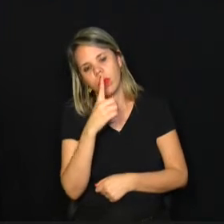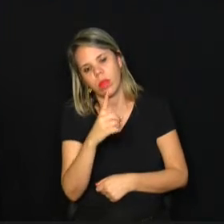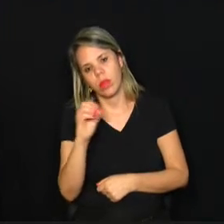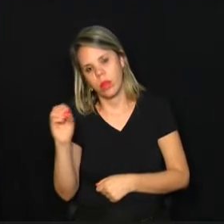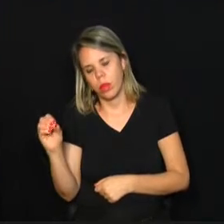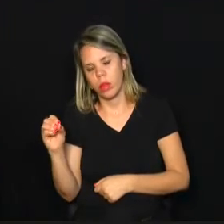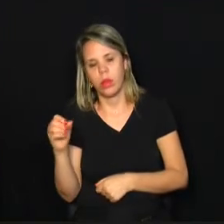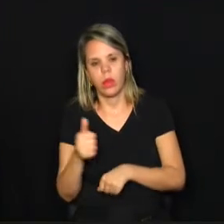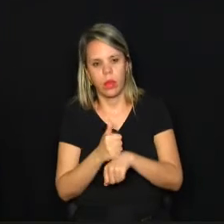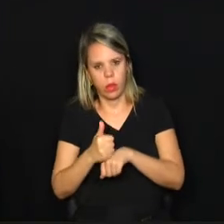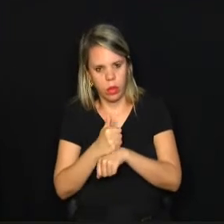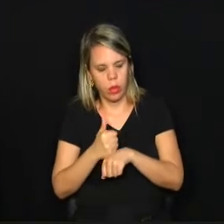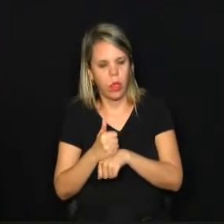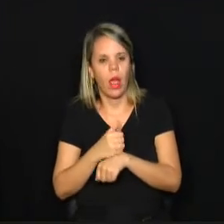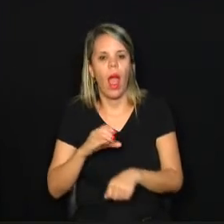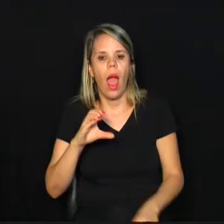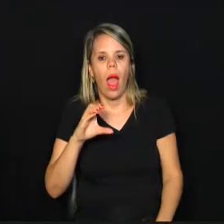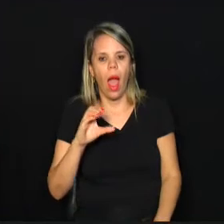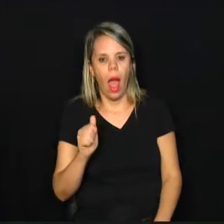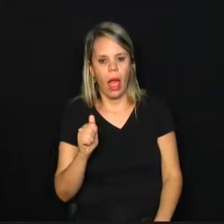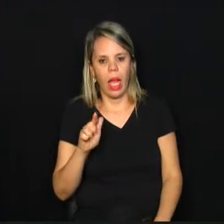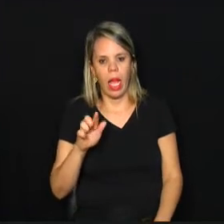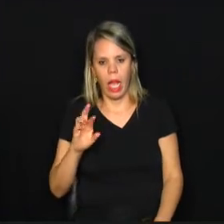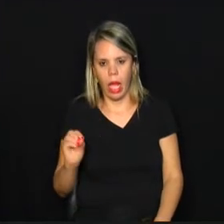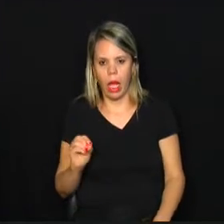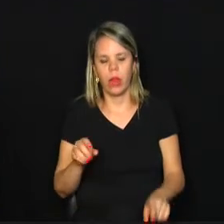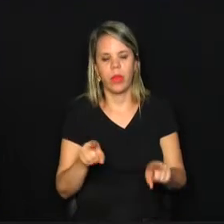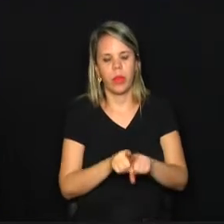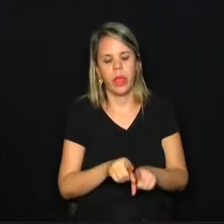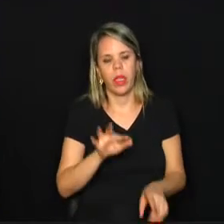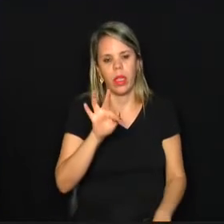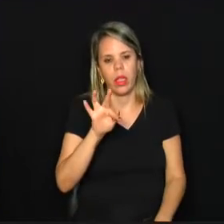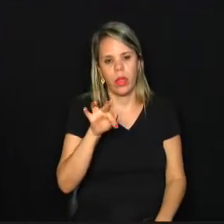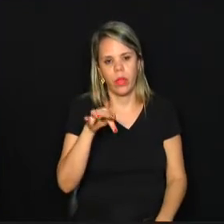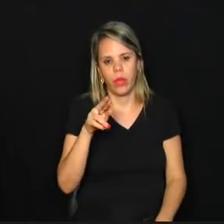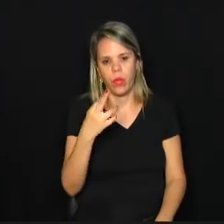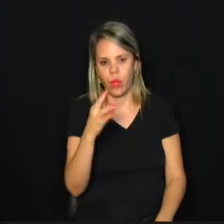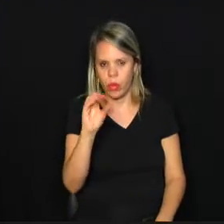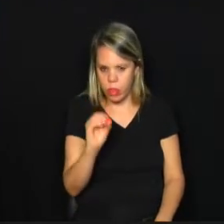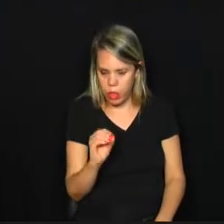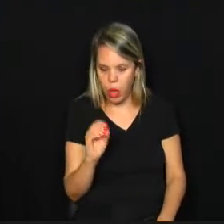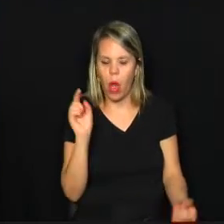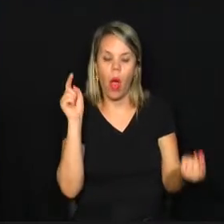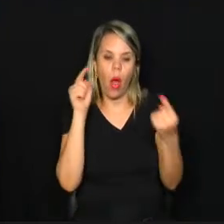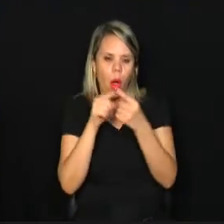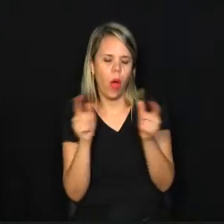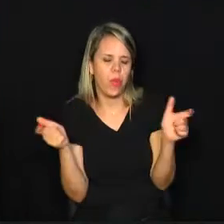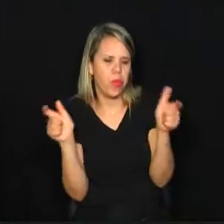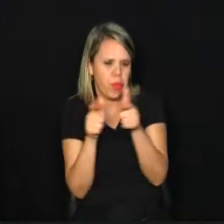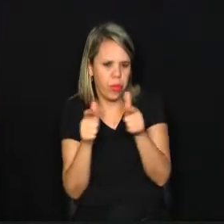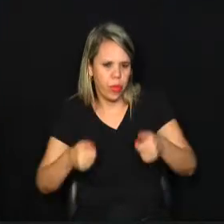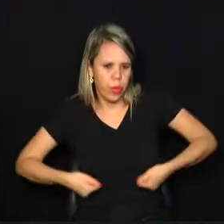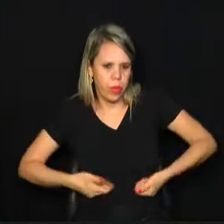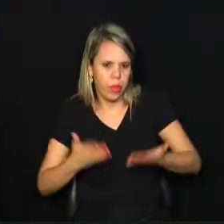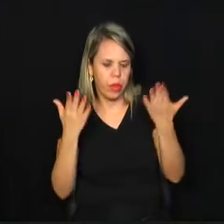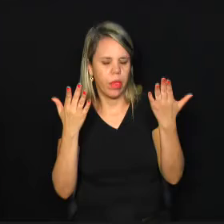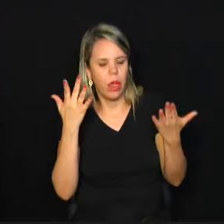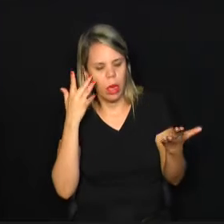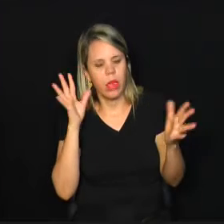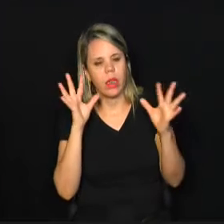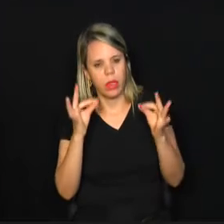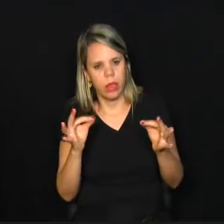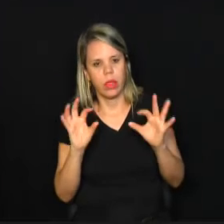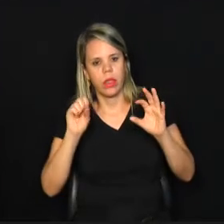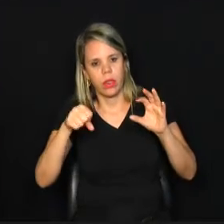cargos e funções, bem objetiva, não vai gerar nenhum gasto, eu acho que atende a todos os